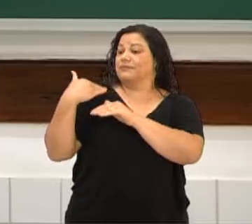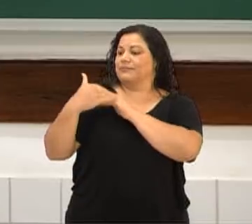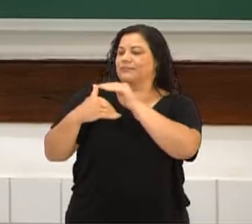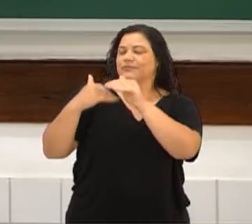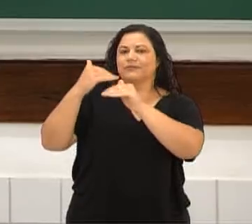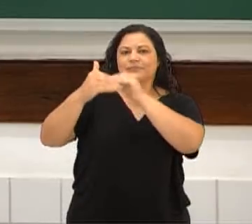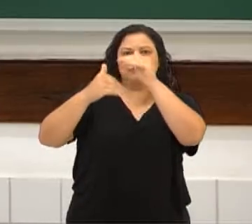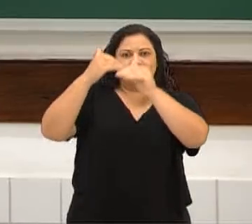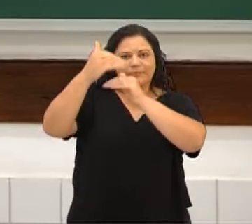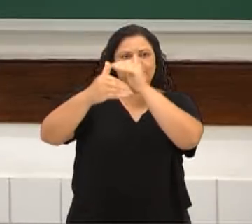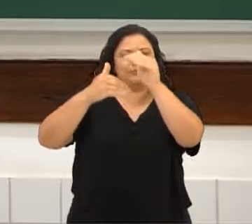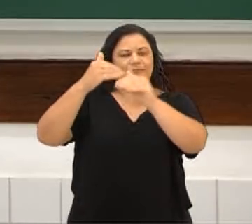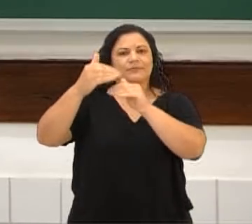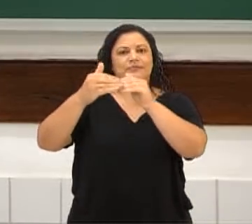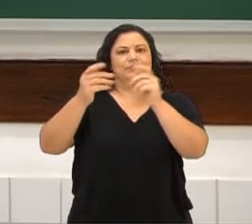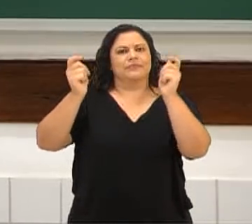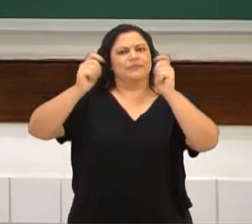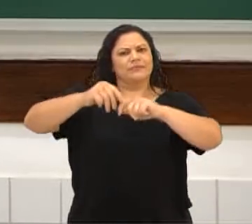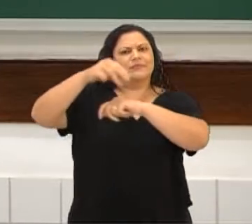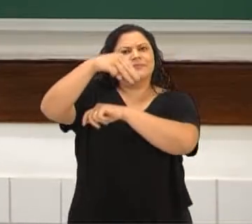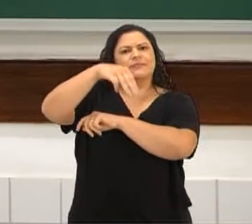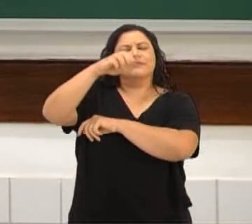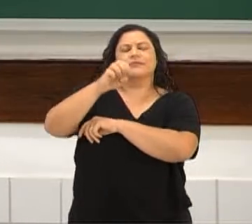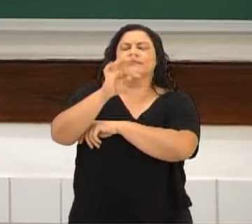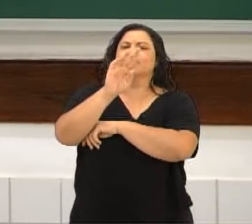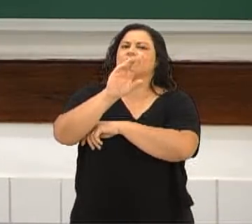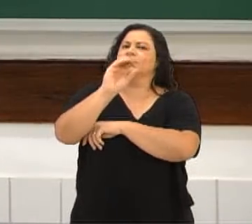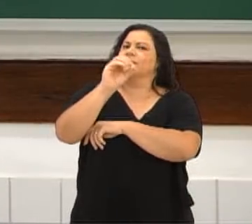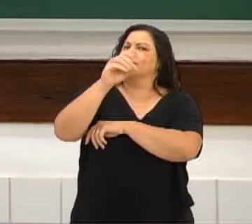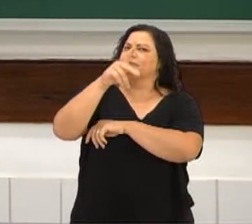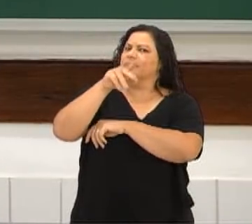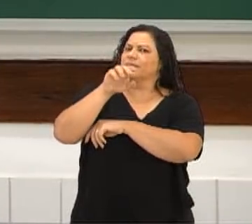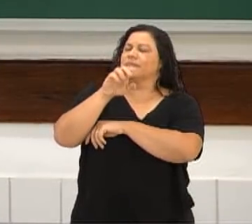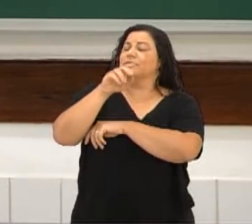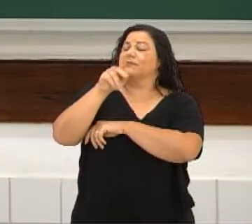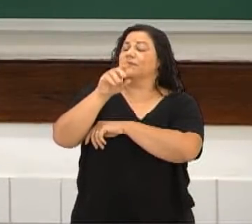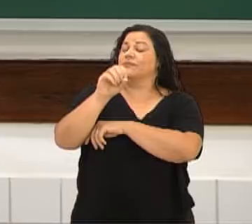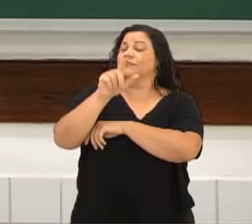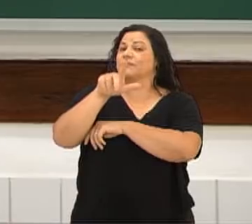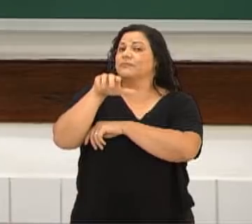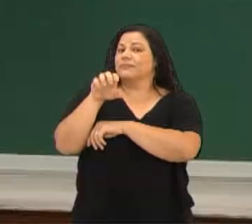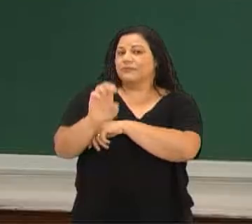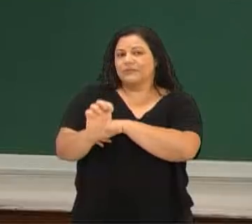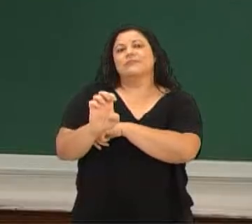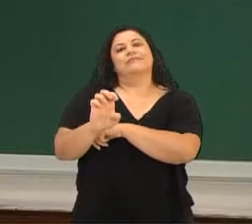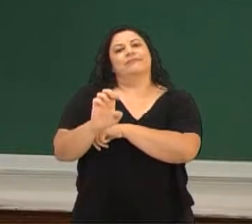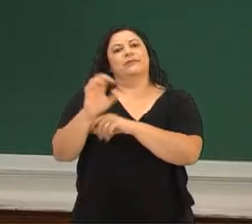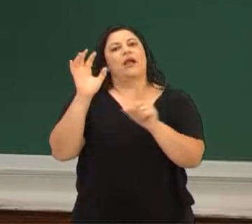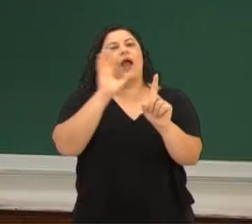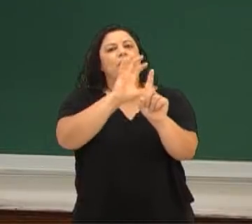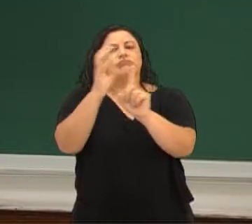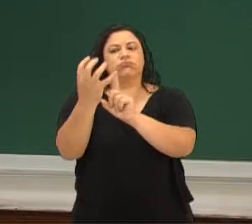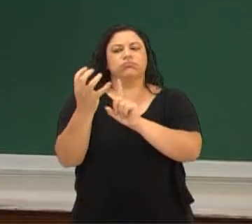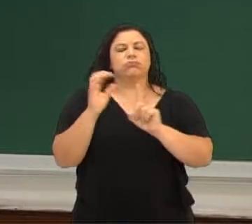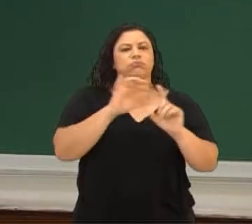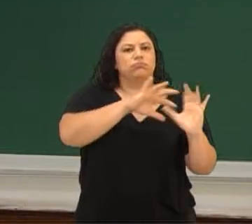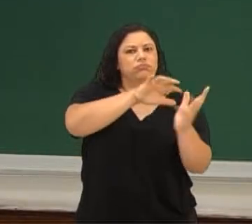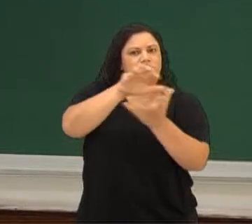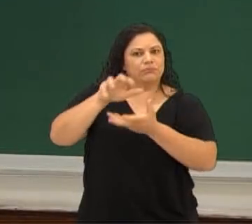figura como uma metrópole mundial de influência global. Joanesburgo, na África do